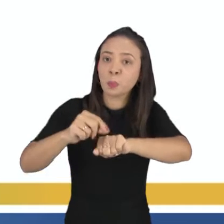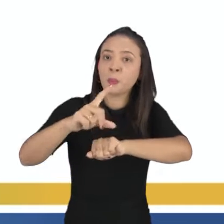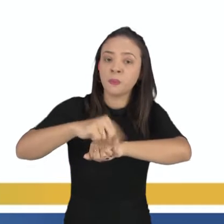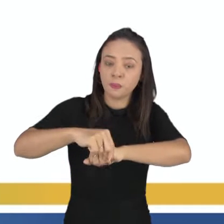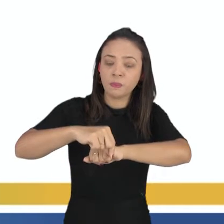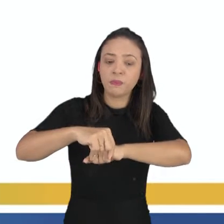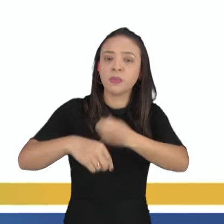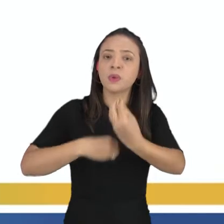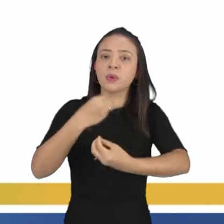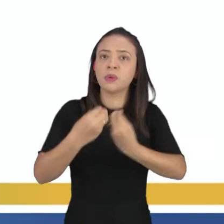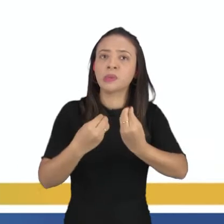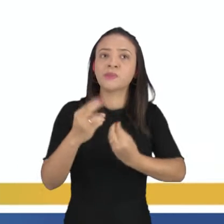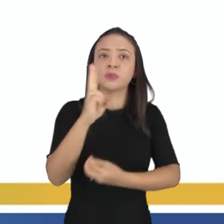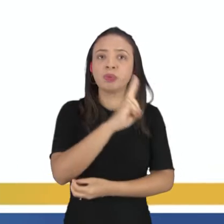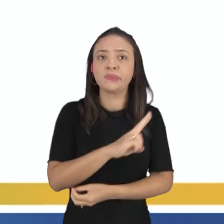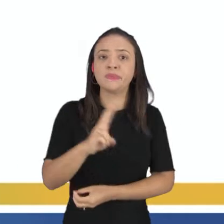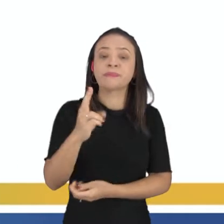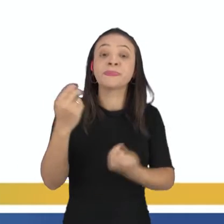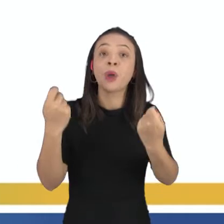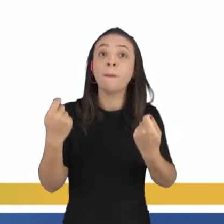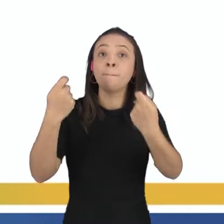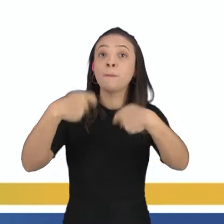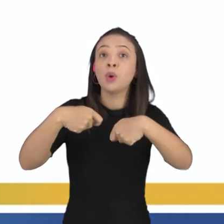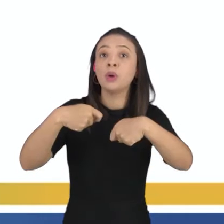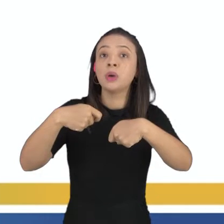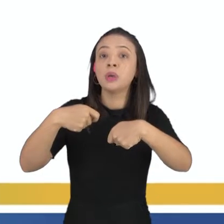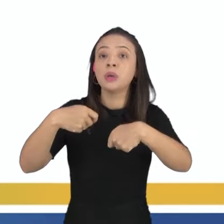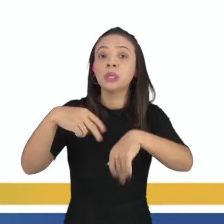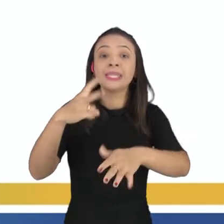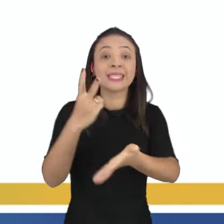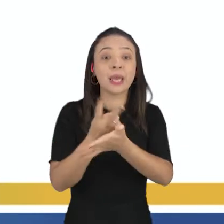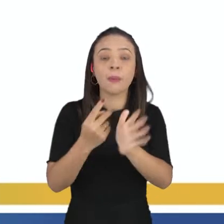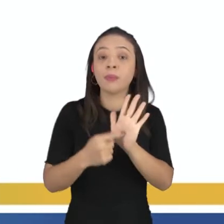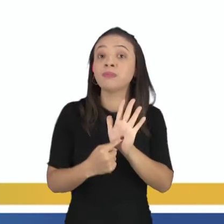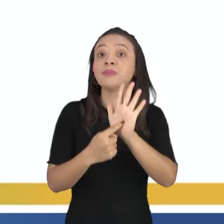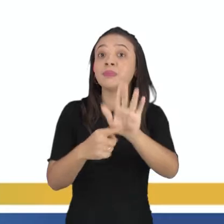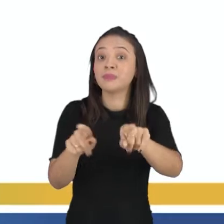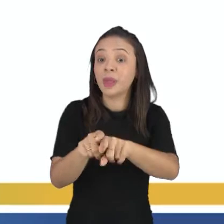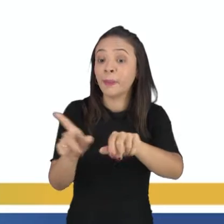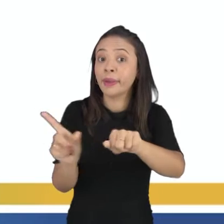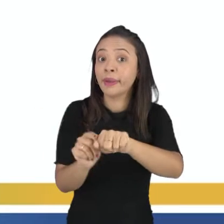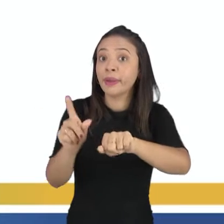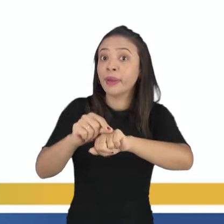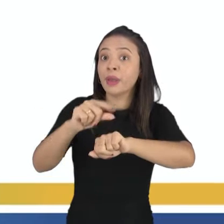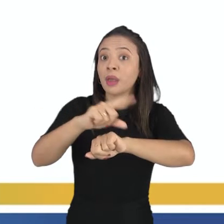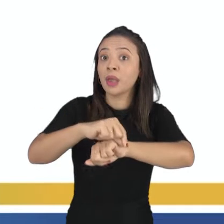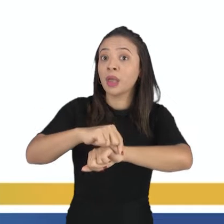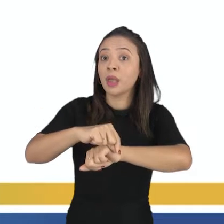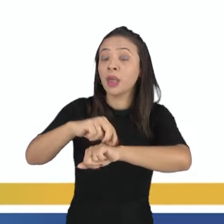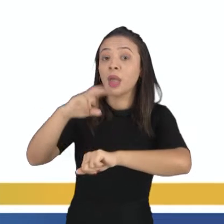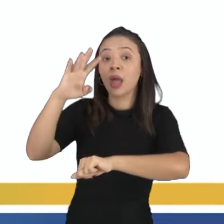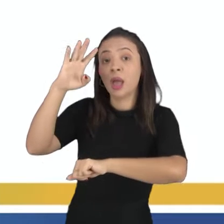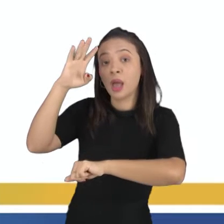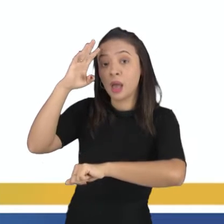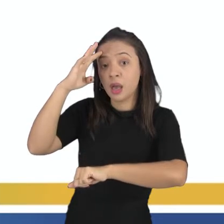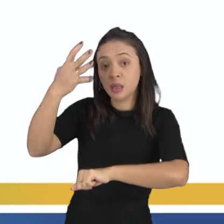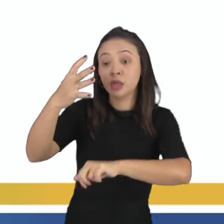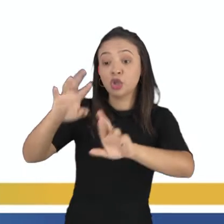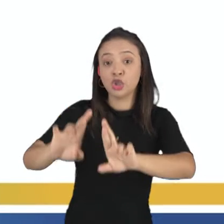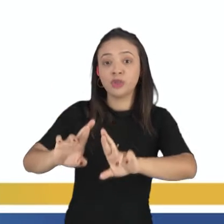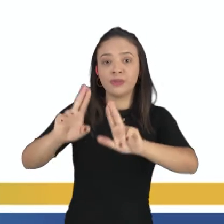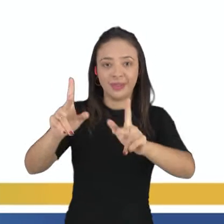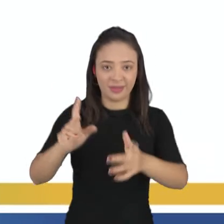argumentos através de concessões e possibilidades seguidas de argumentos e resultados opostos. Ou